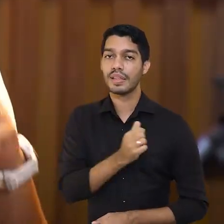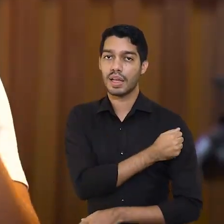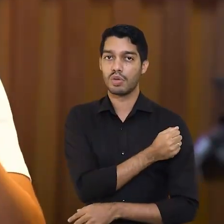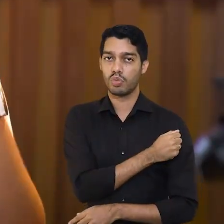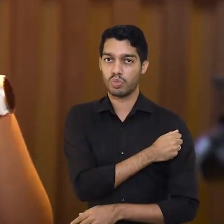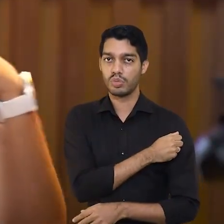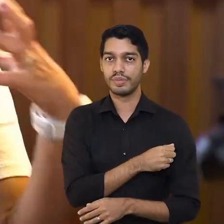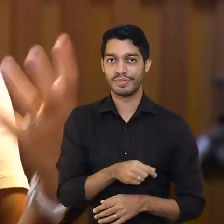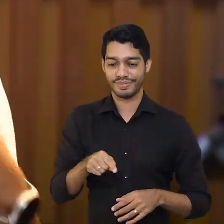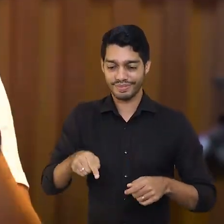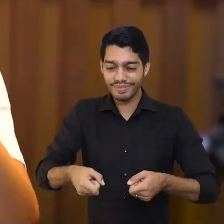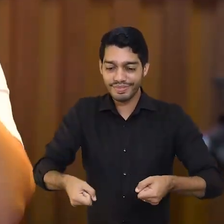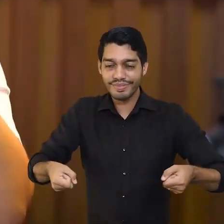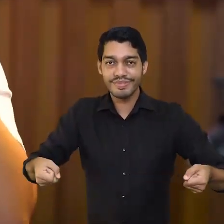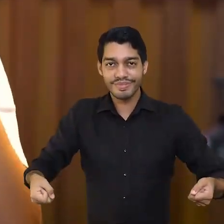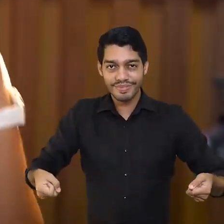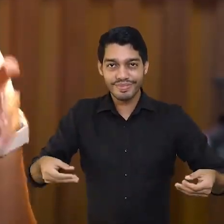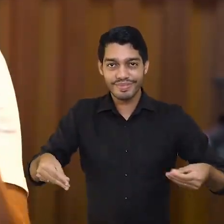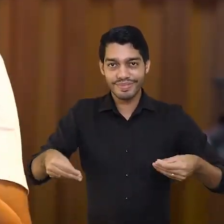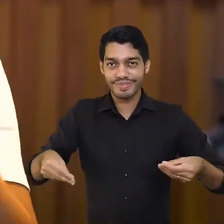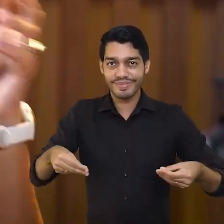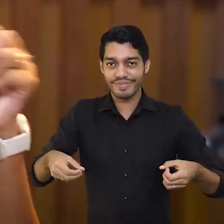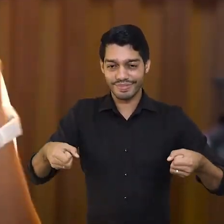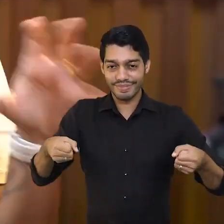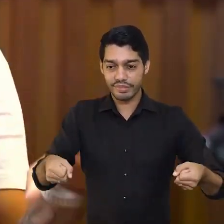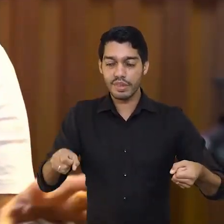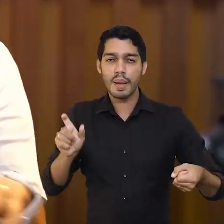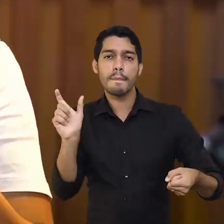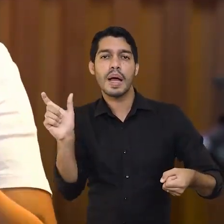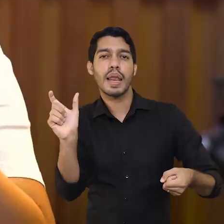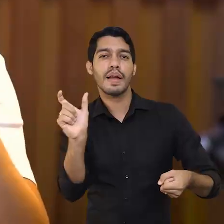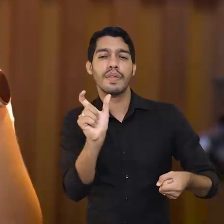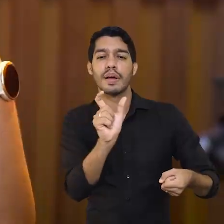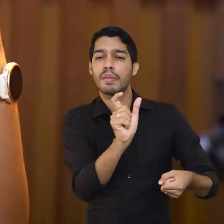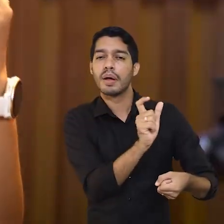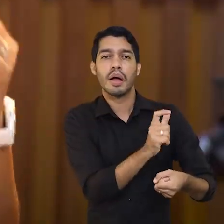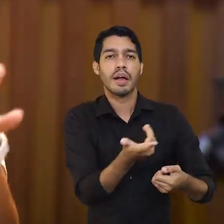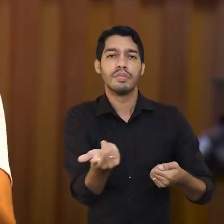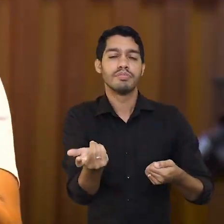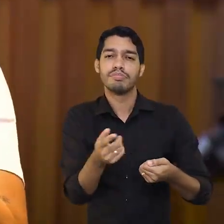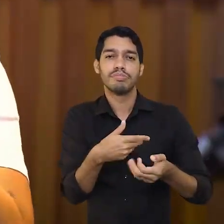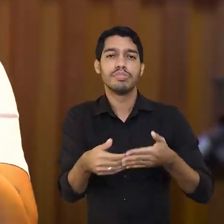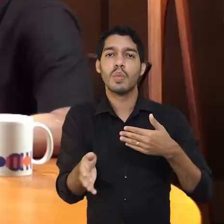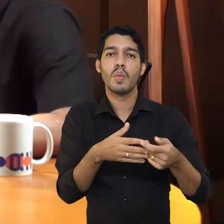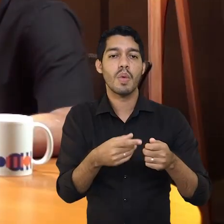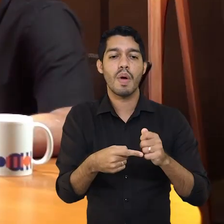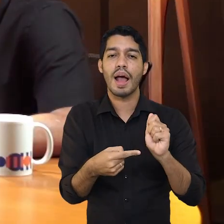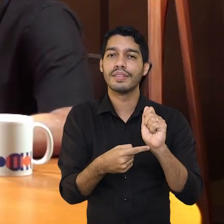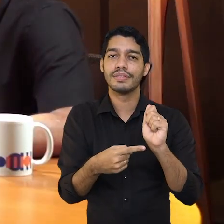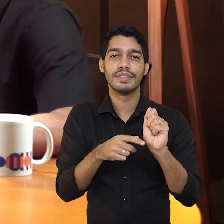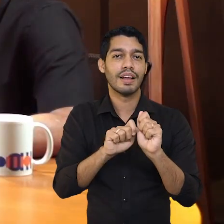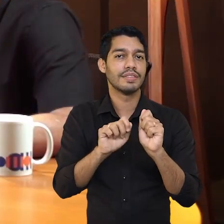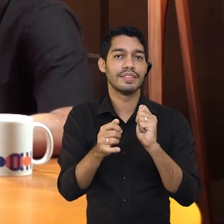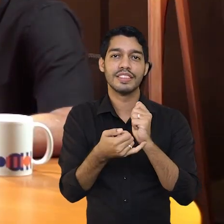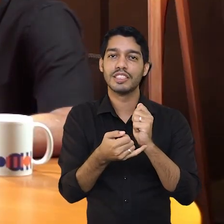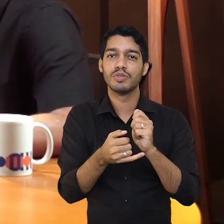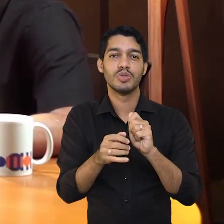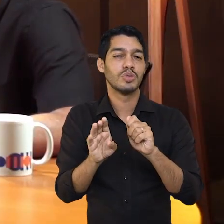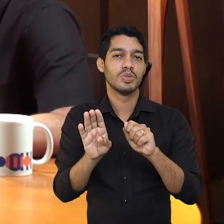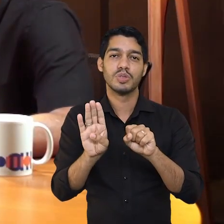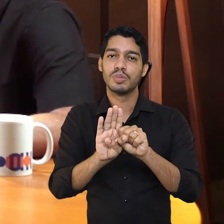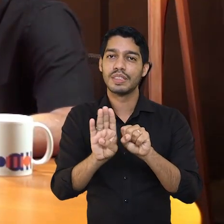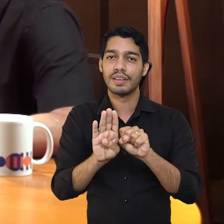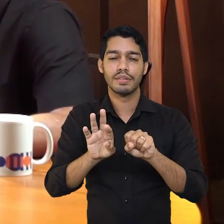palavras soltas dentro de uma sacola. E aí eles podem colocar tudo, artigo, substantivo, né, adjetivo, tudo. E a gente